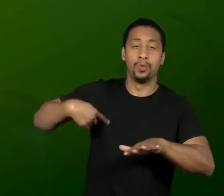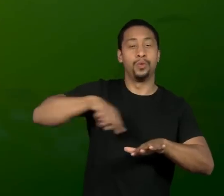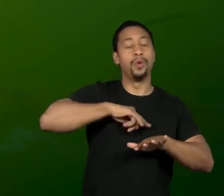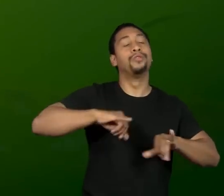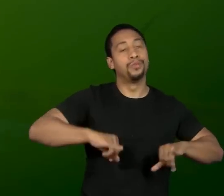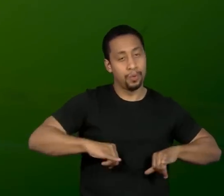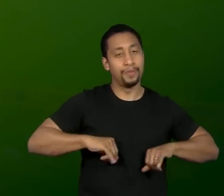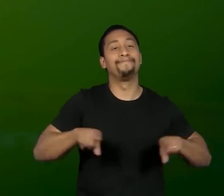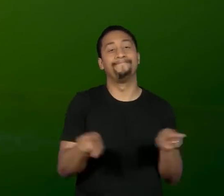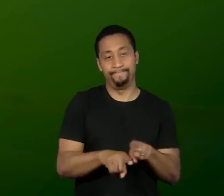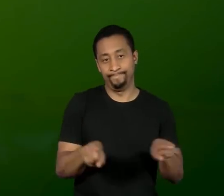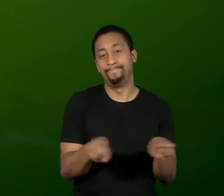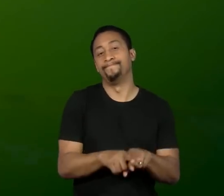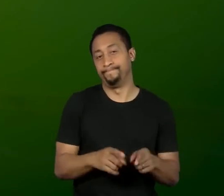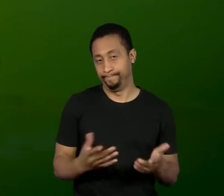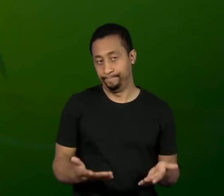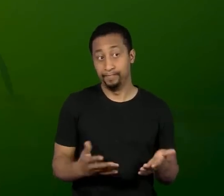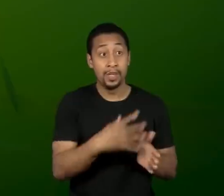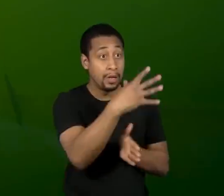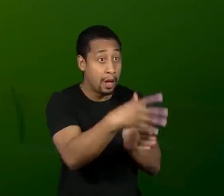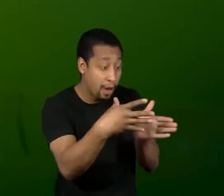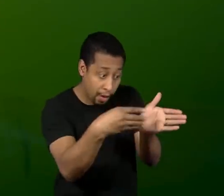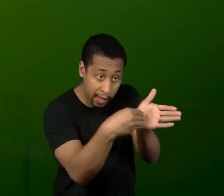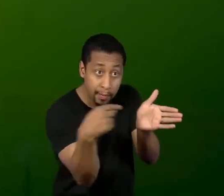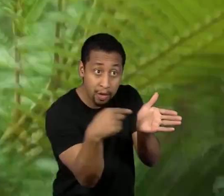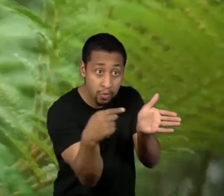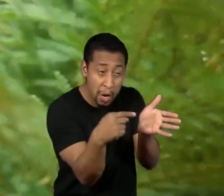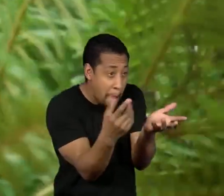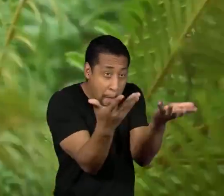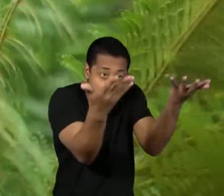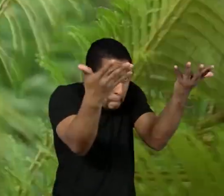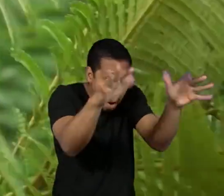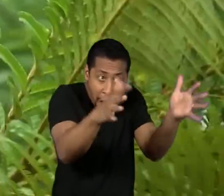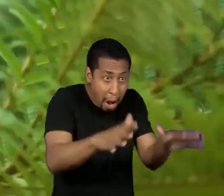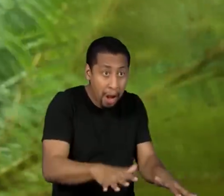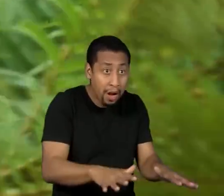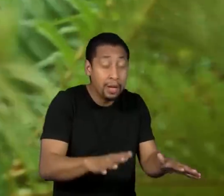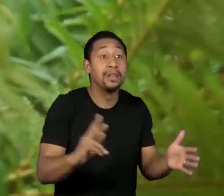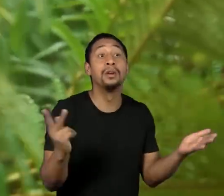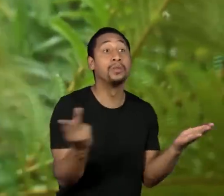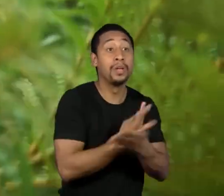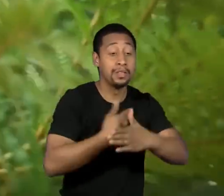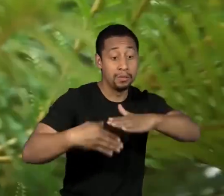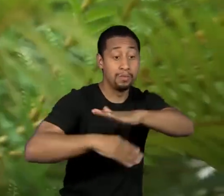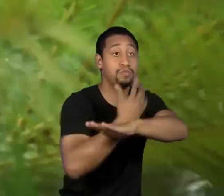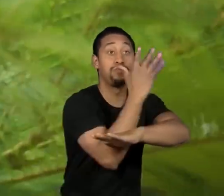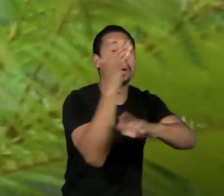Se a gente perde essa Amazônia, a gente perde uma série de espécies que só ocorrem nessa região do Brasil.